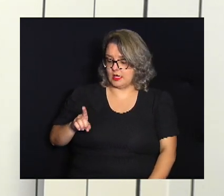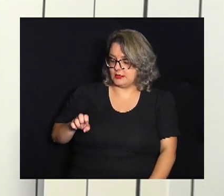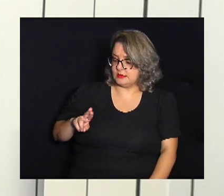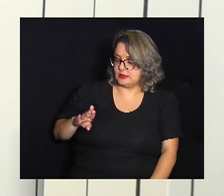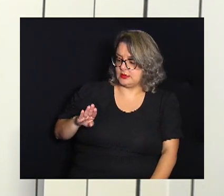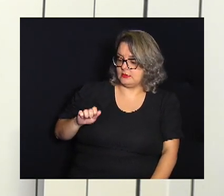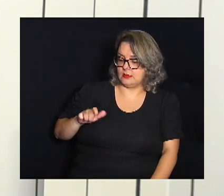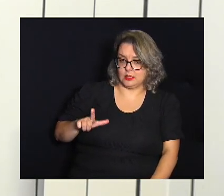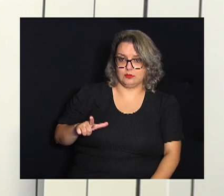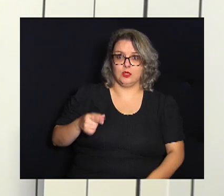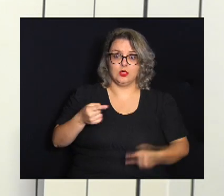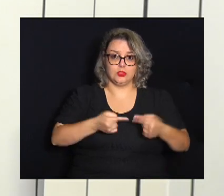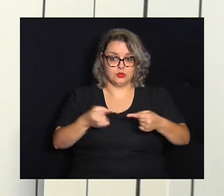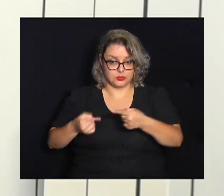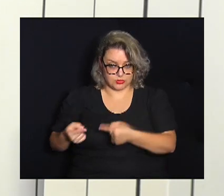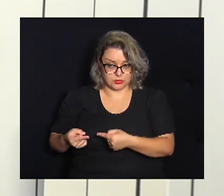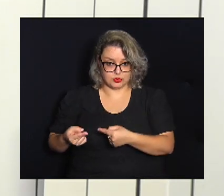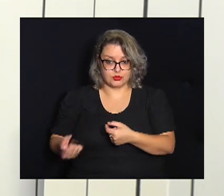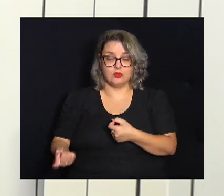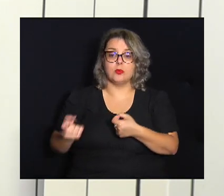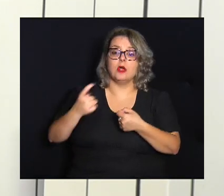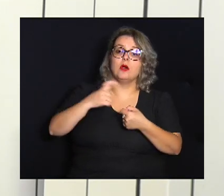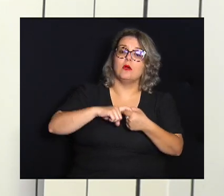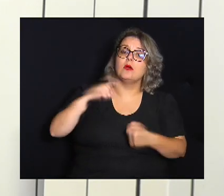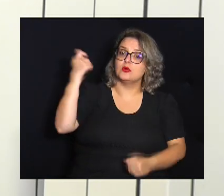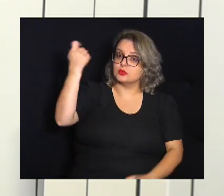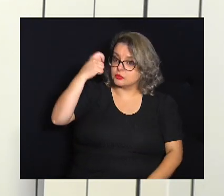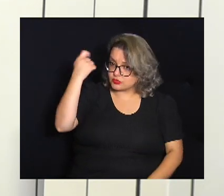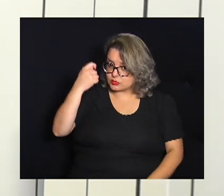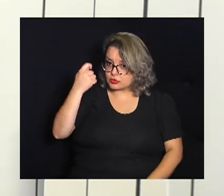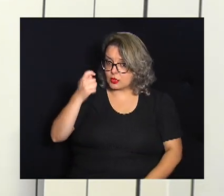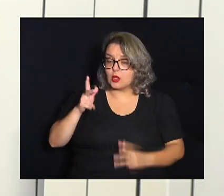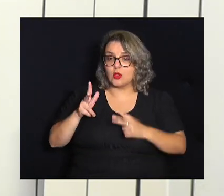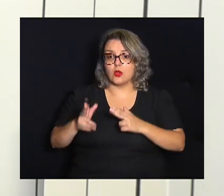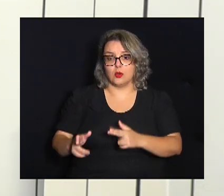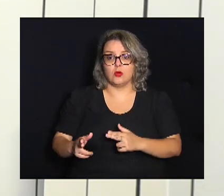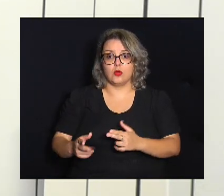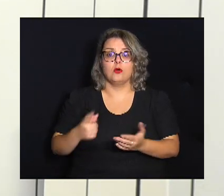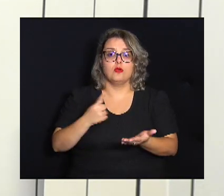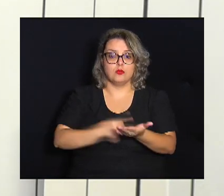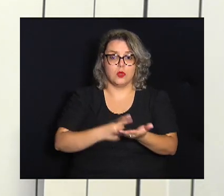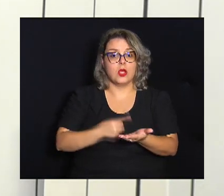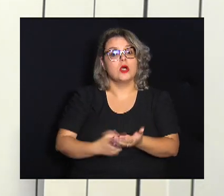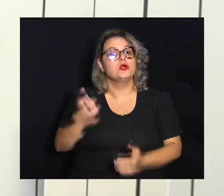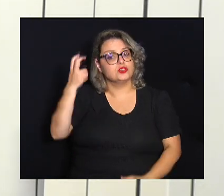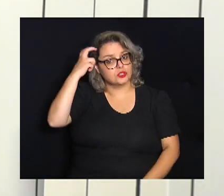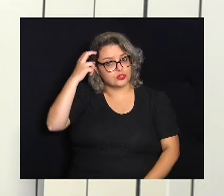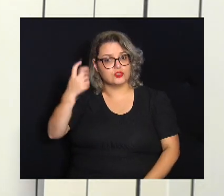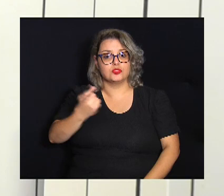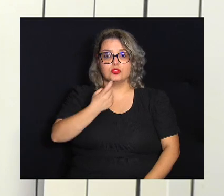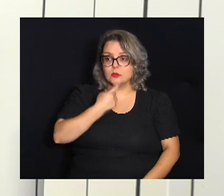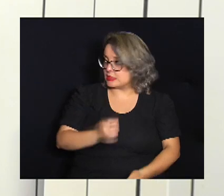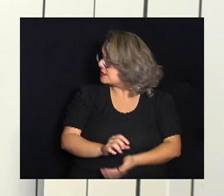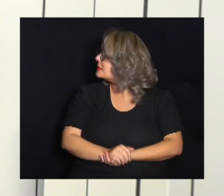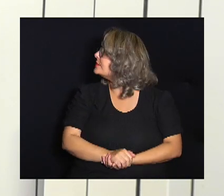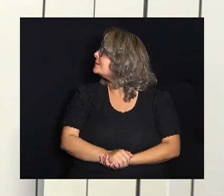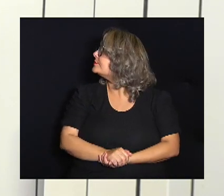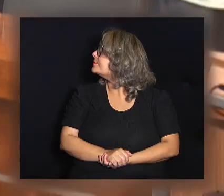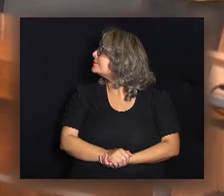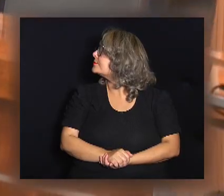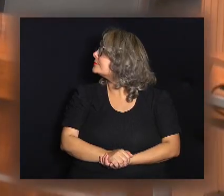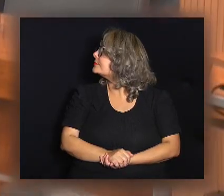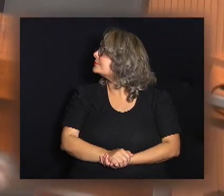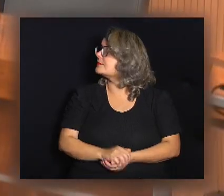e debateu sobre a volta dos rodeios como parte da agenda cultural de Campinas.